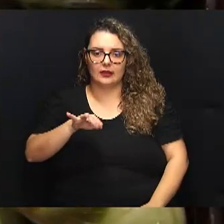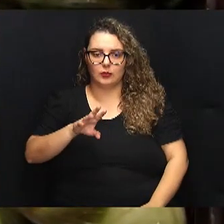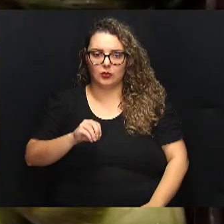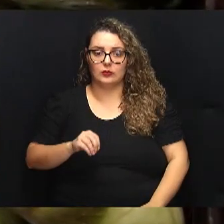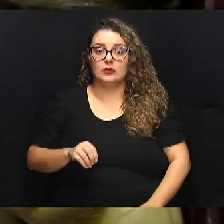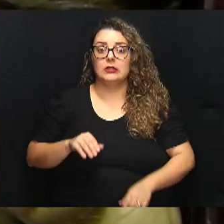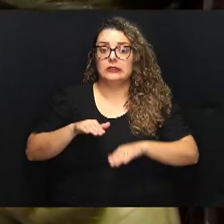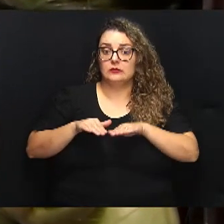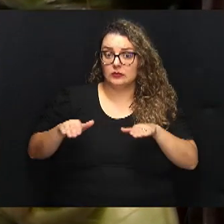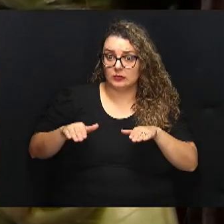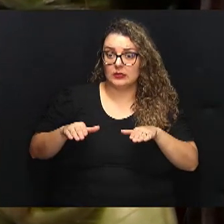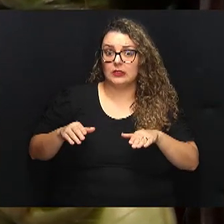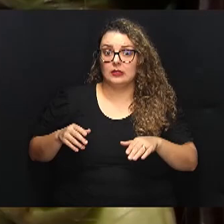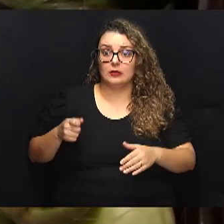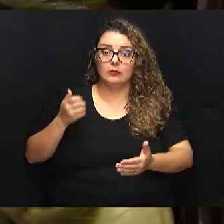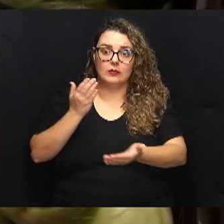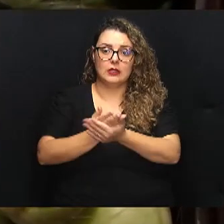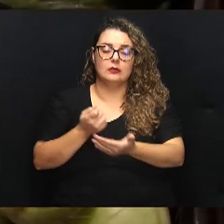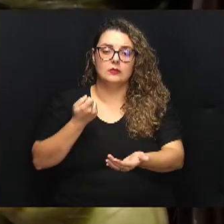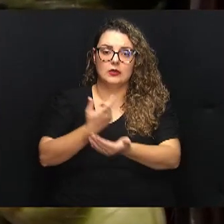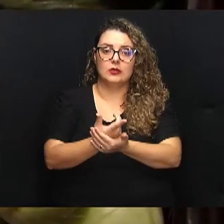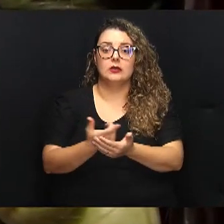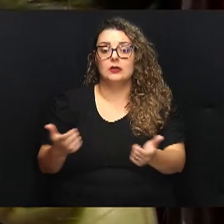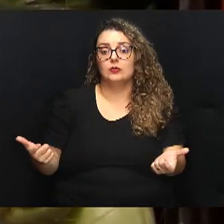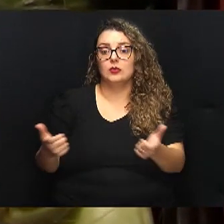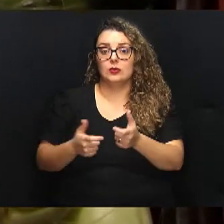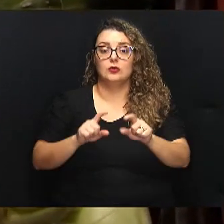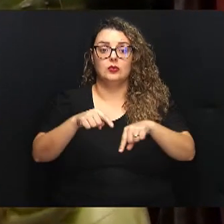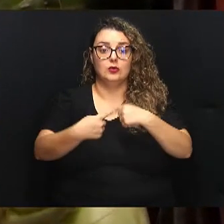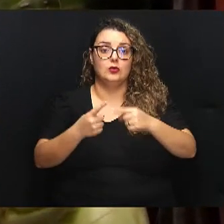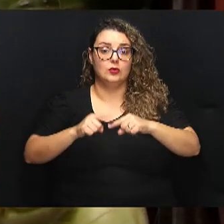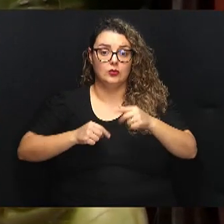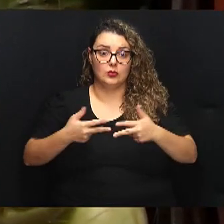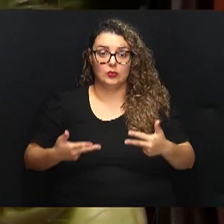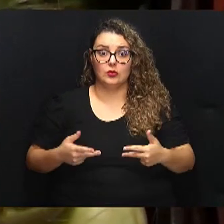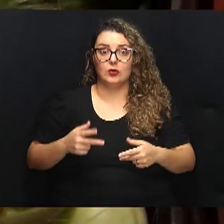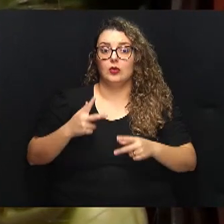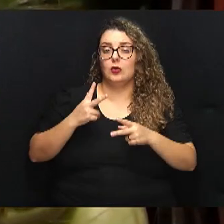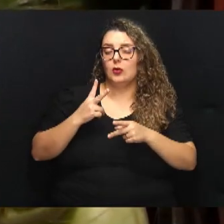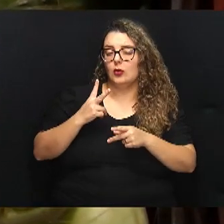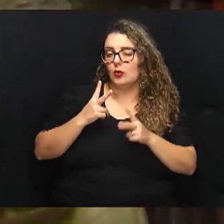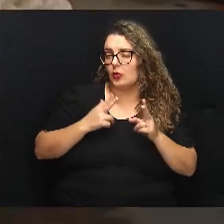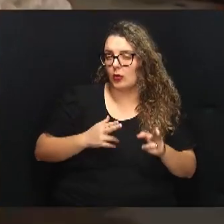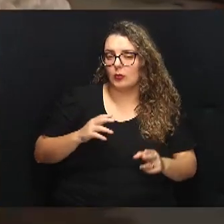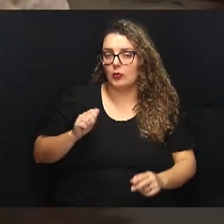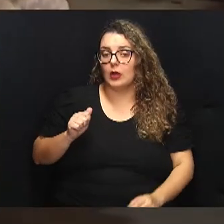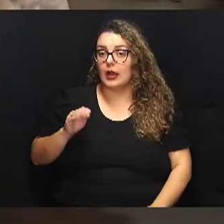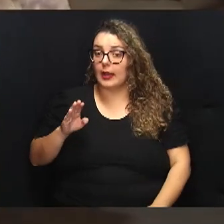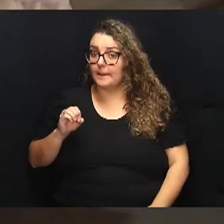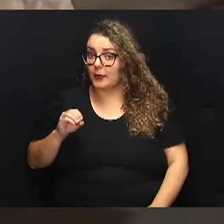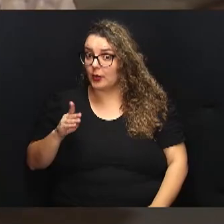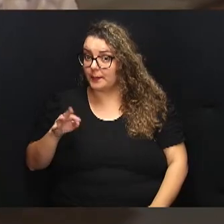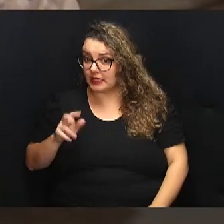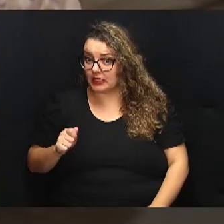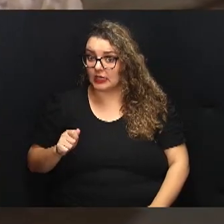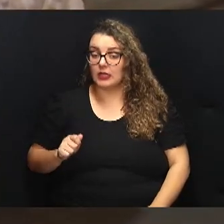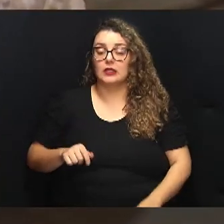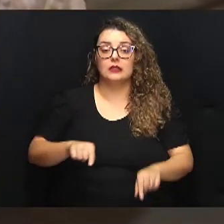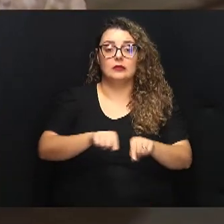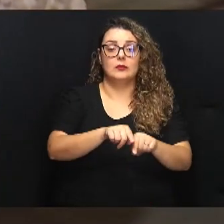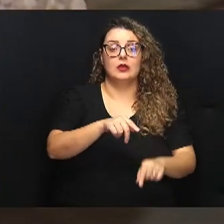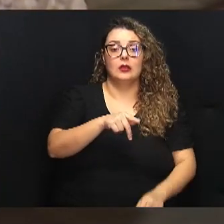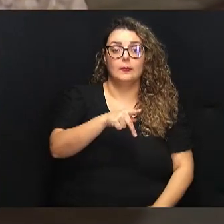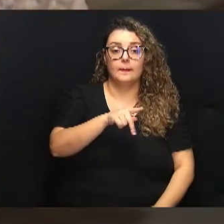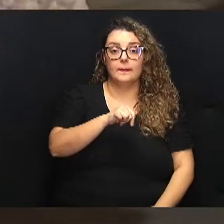uma pausa no consumo e eles reduziram. E outros produtos como a abobrinha e os pimentões, tanto colorido quanto verde,